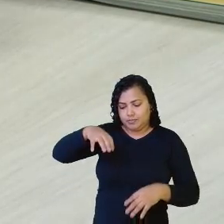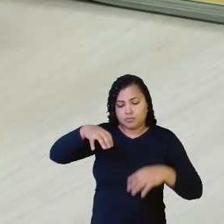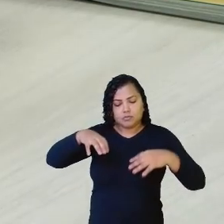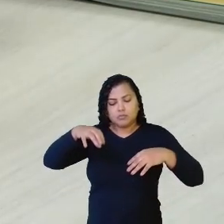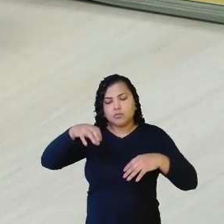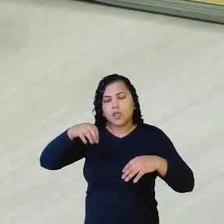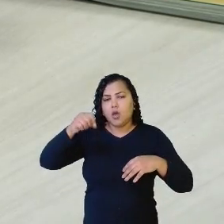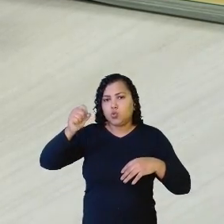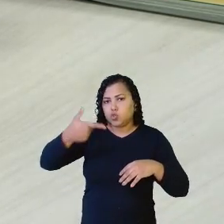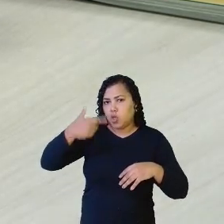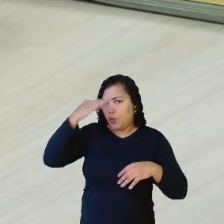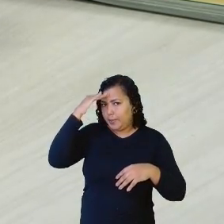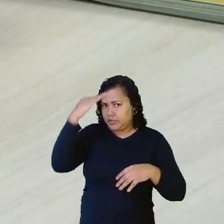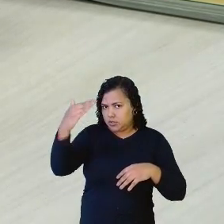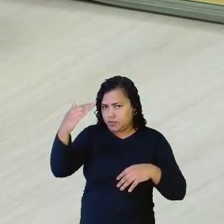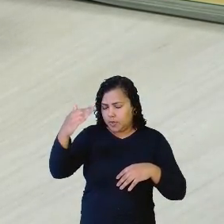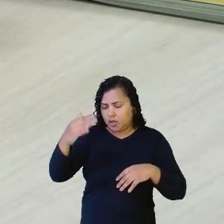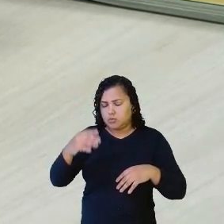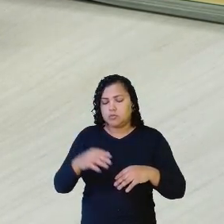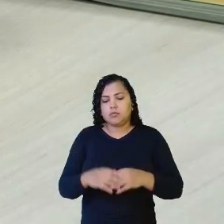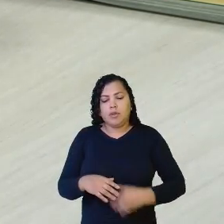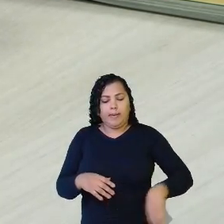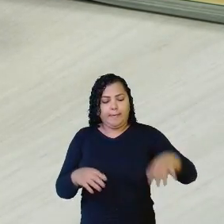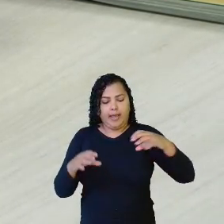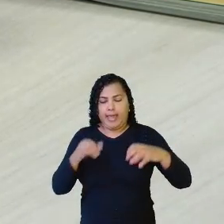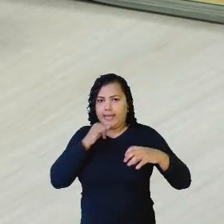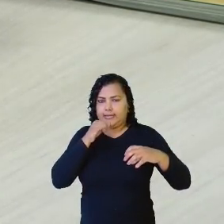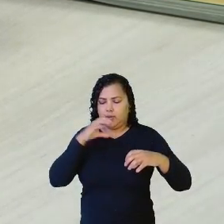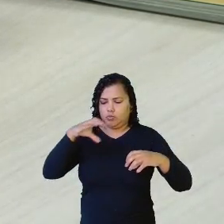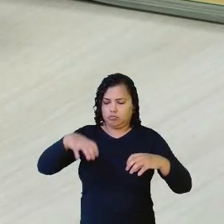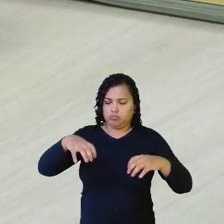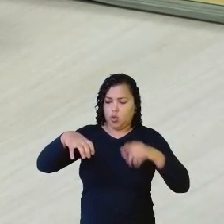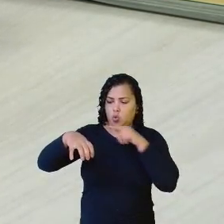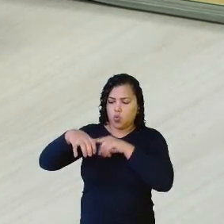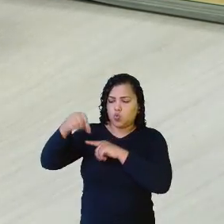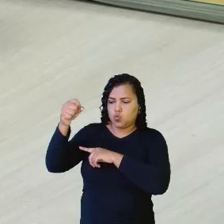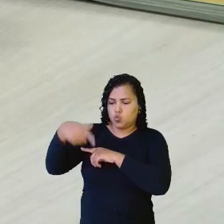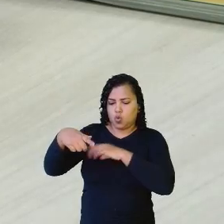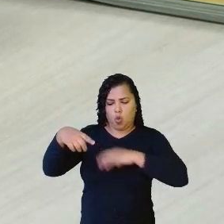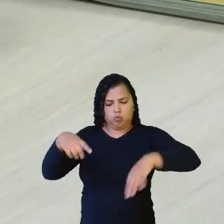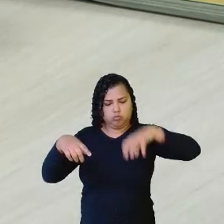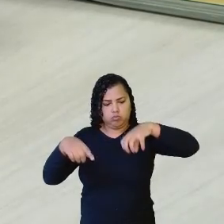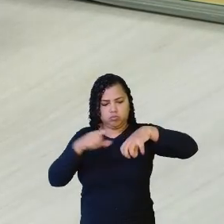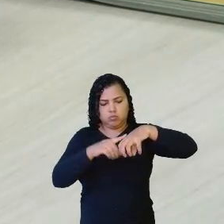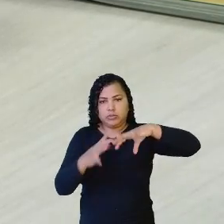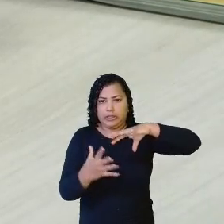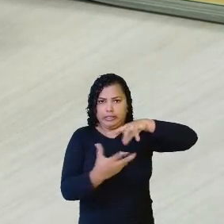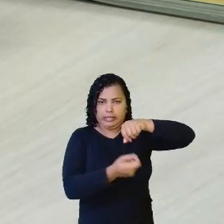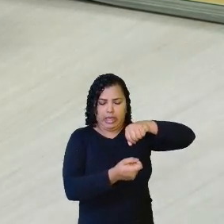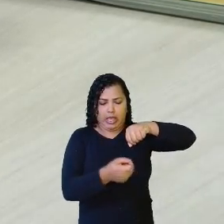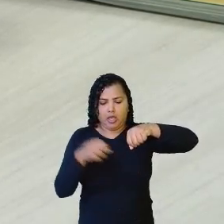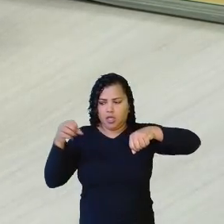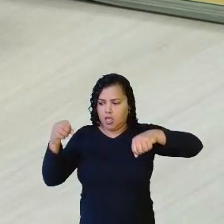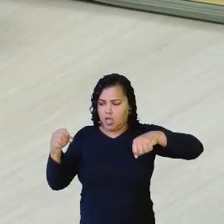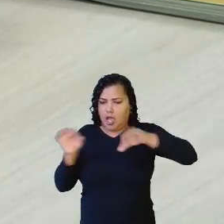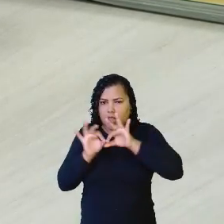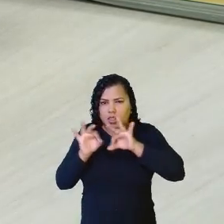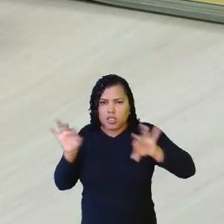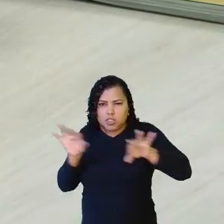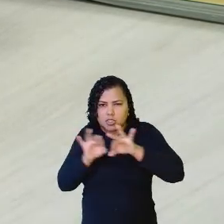por vários outros astros, mas para a gente que mora no planeta Terra, é importante que a gente